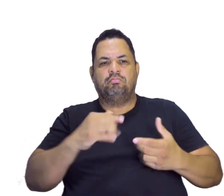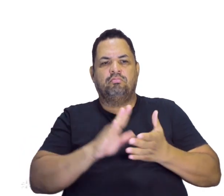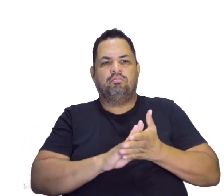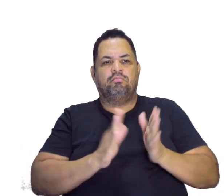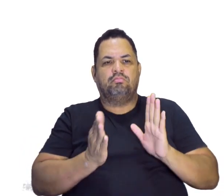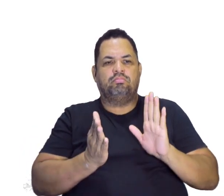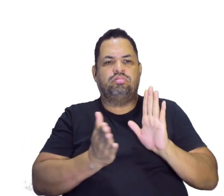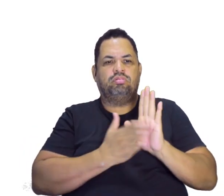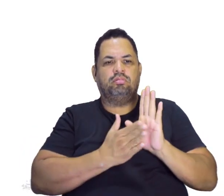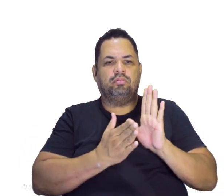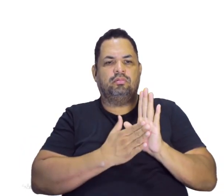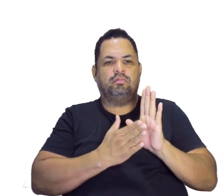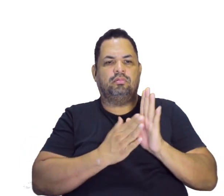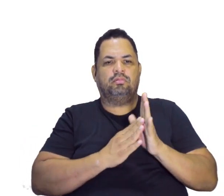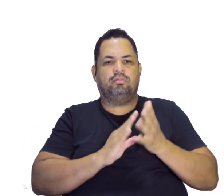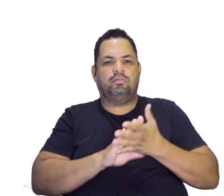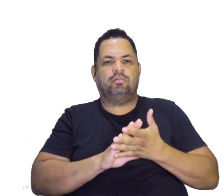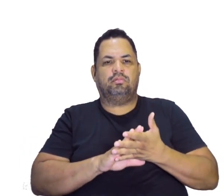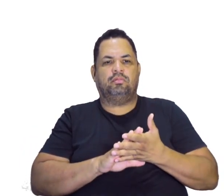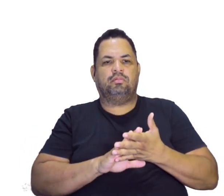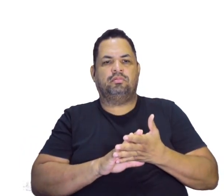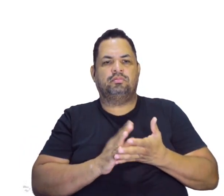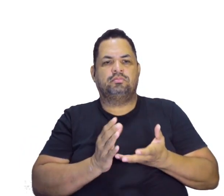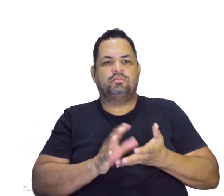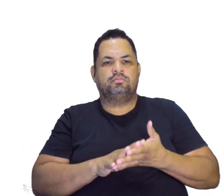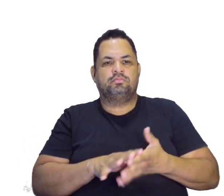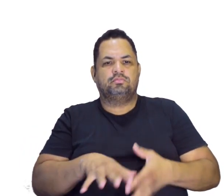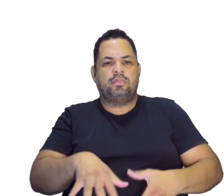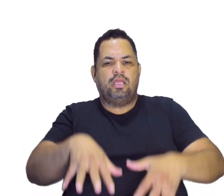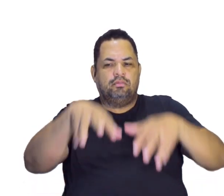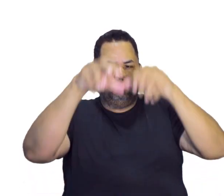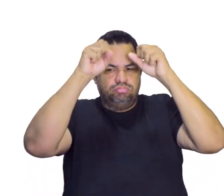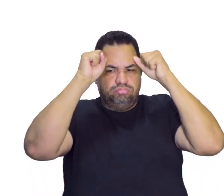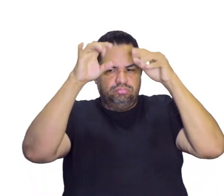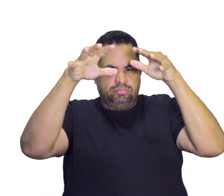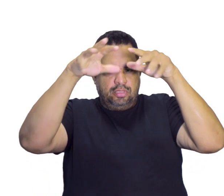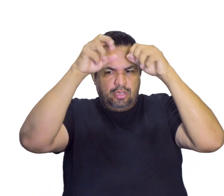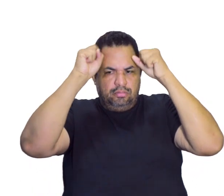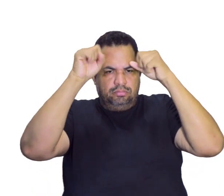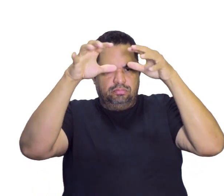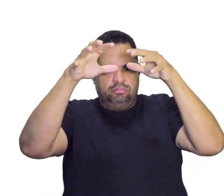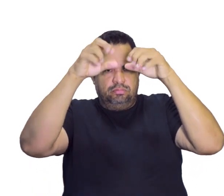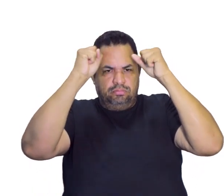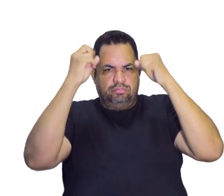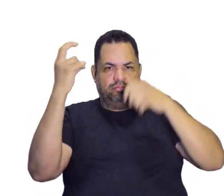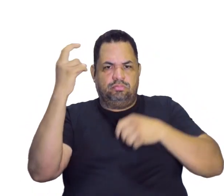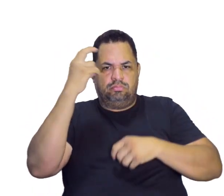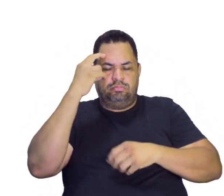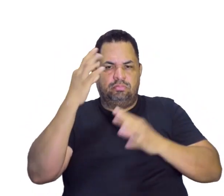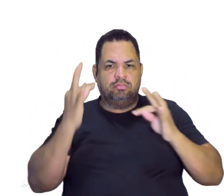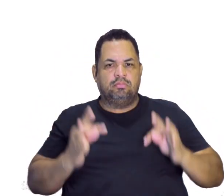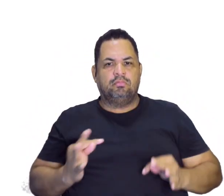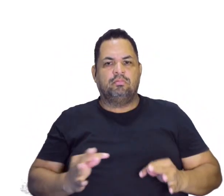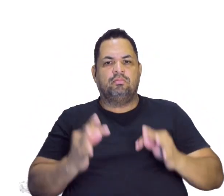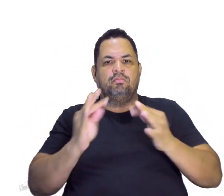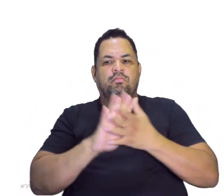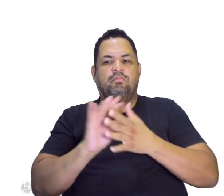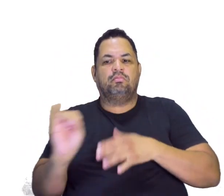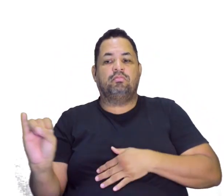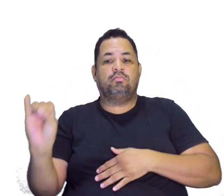modernismo. Propunha, basicamente, devorar a cultura e as